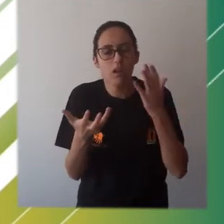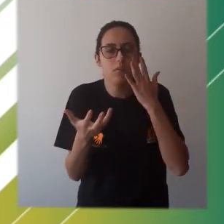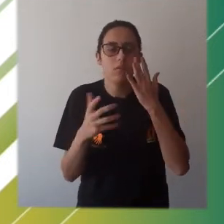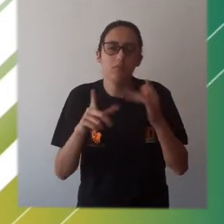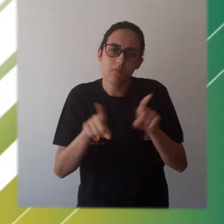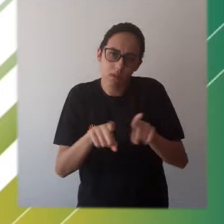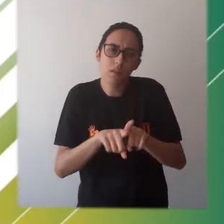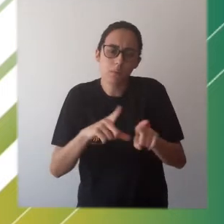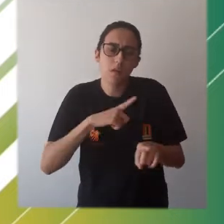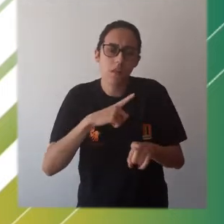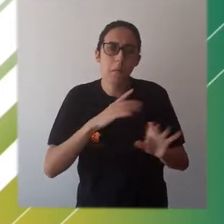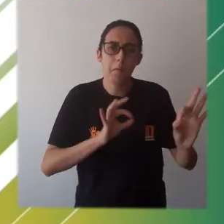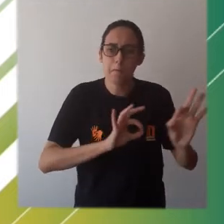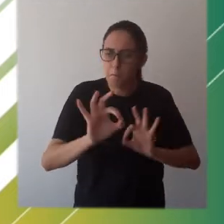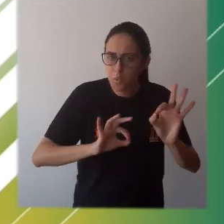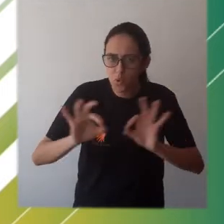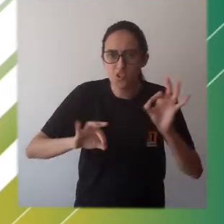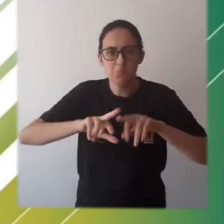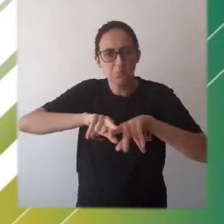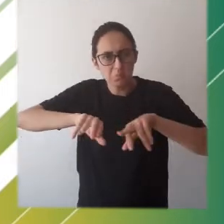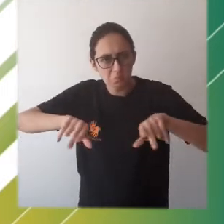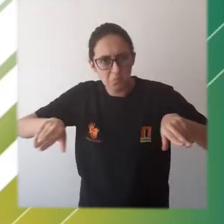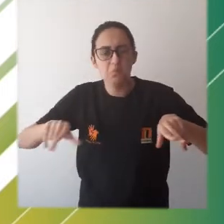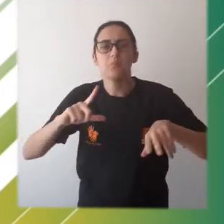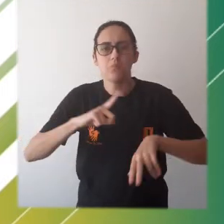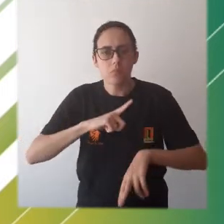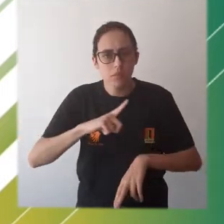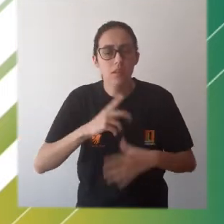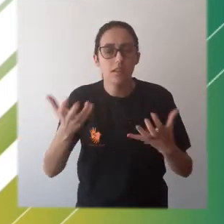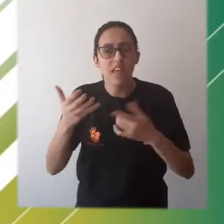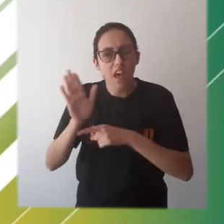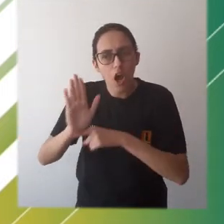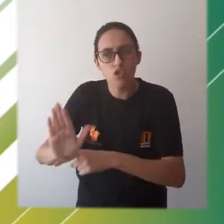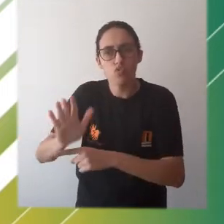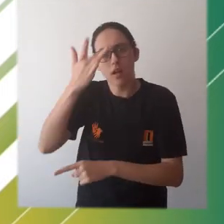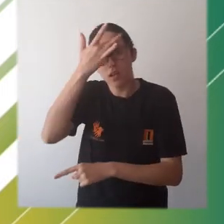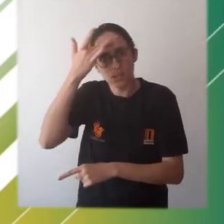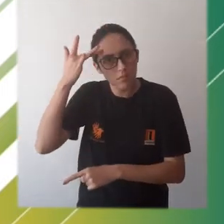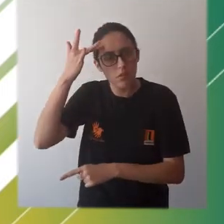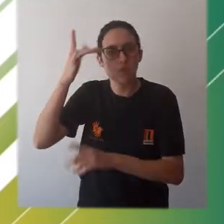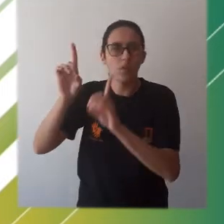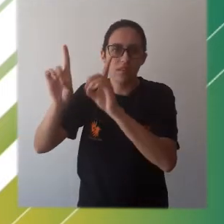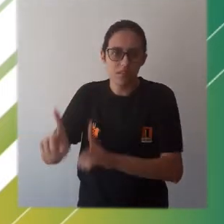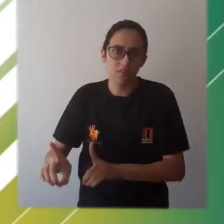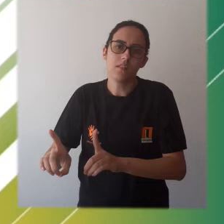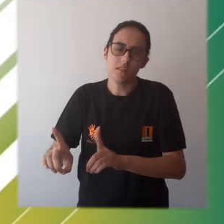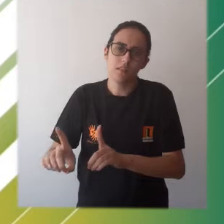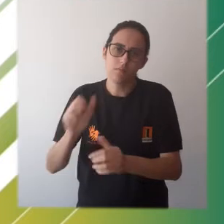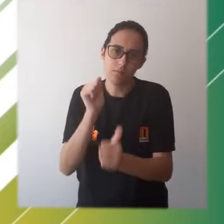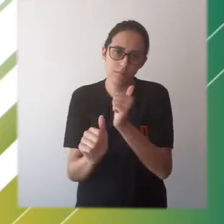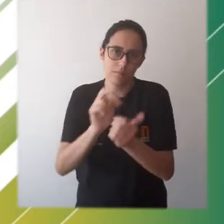encontra diversos projetos que atendem e atuam diretamente em prol do movimento